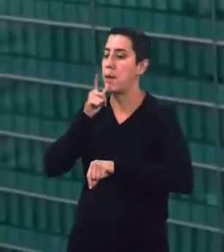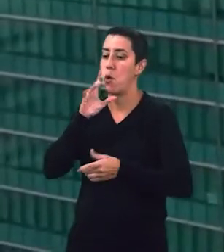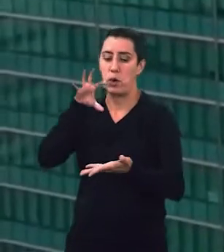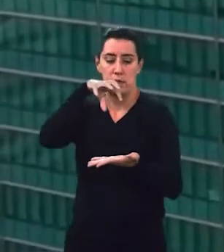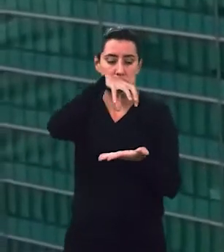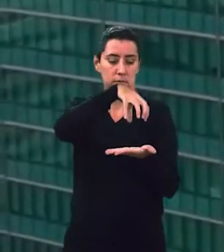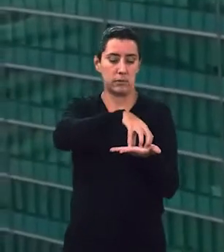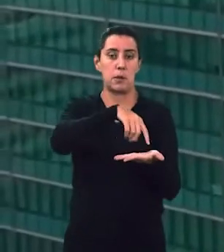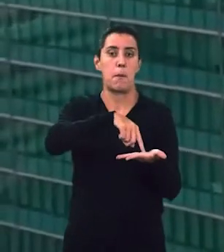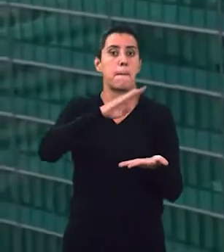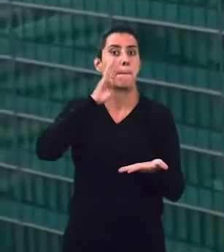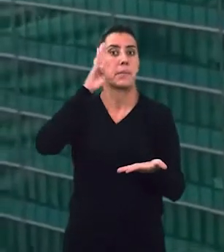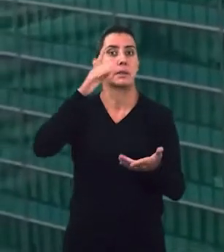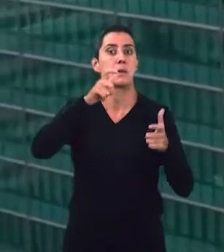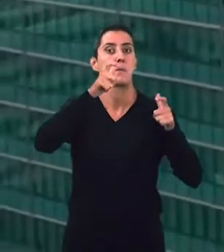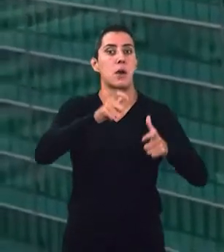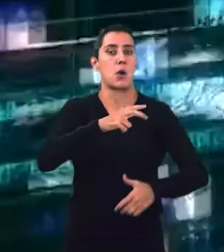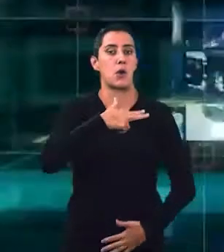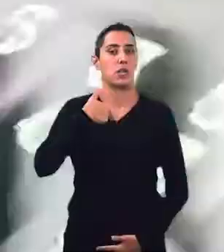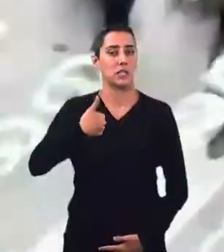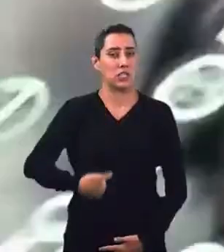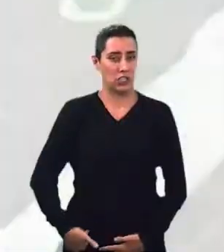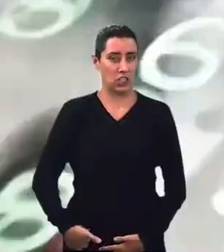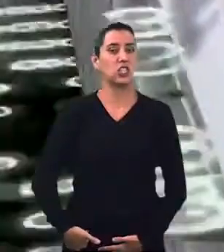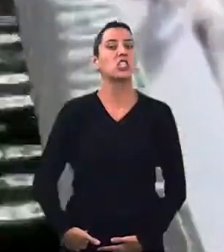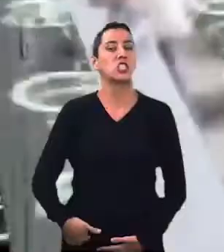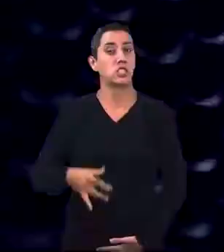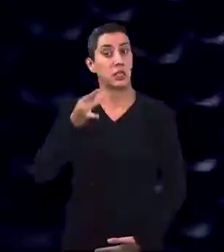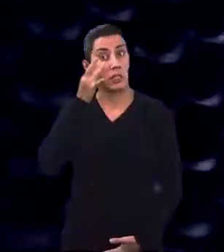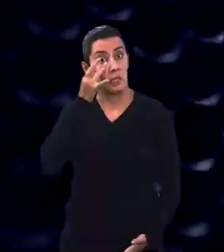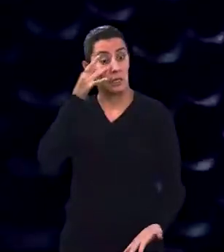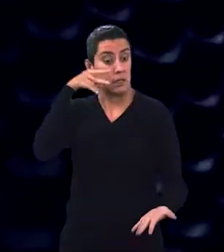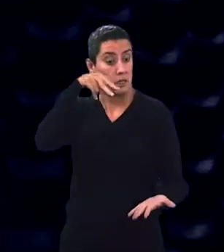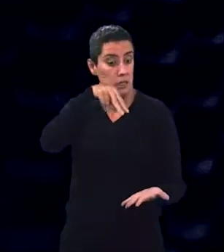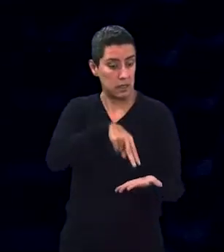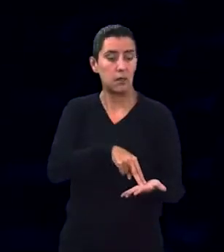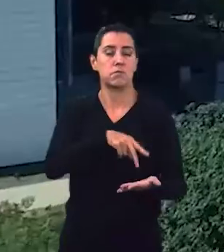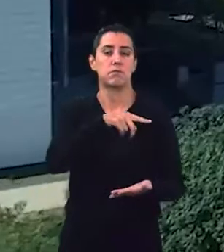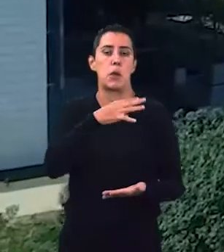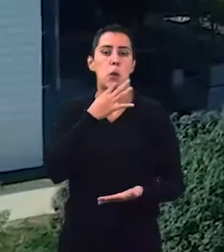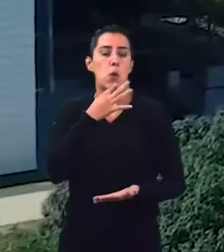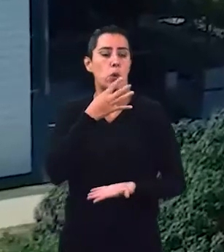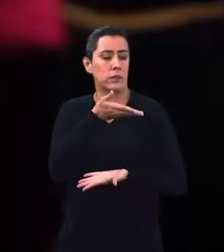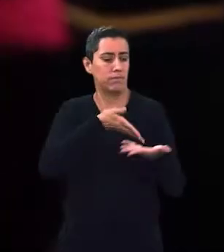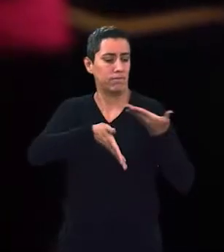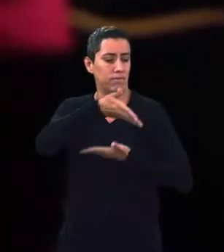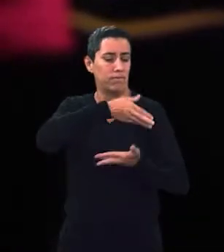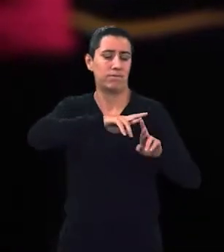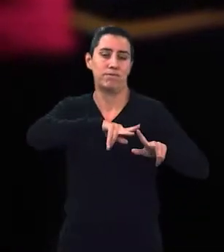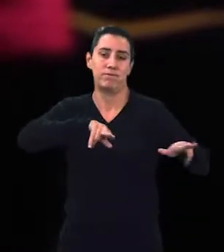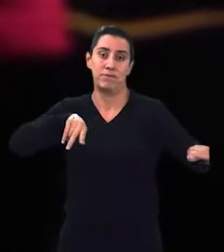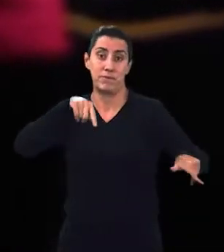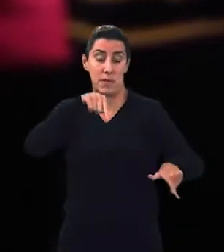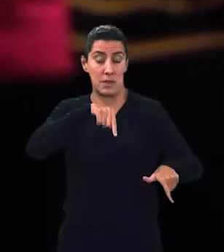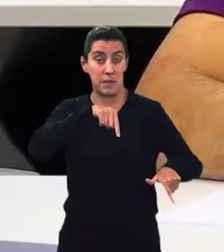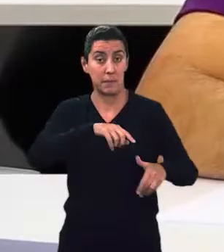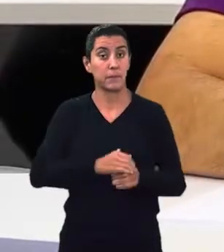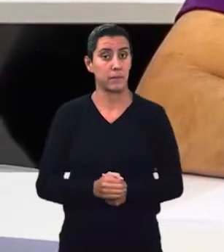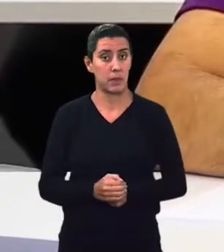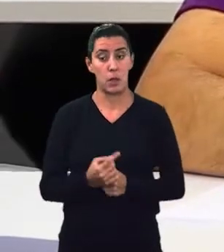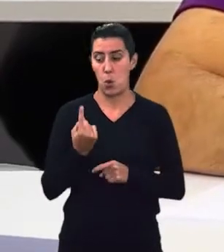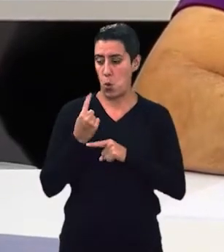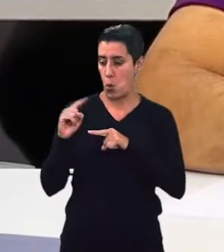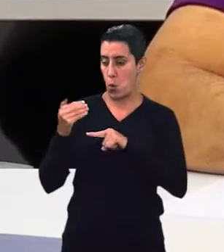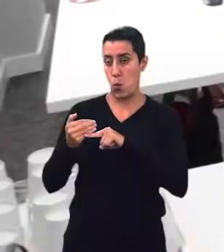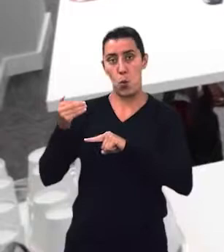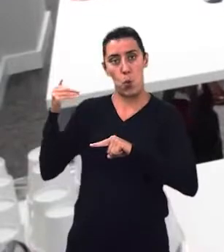Huawei, na China, onde eles têm a oportunidade de vivenciar um ambiente de negócios global. Somente na última edição,